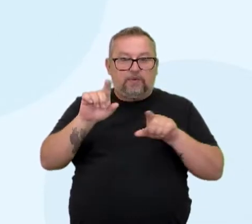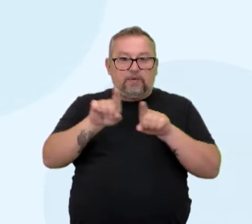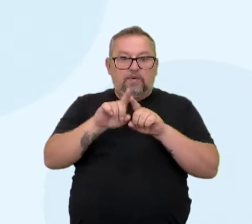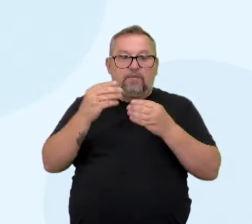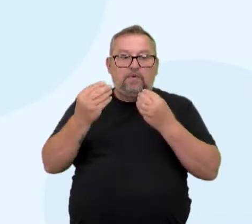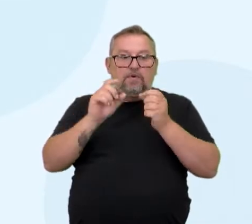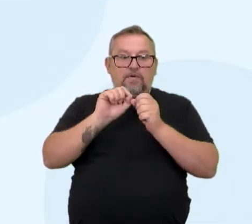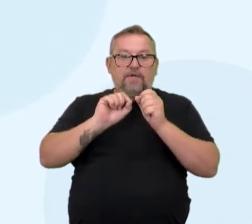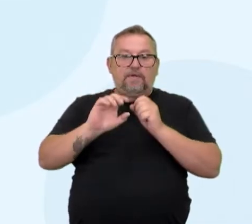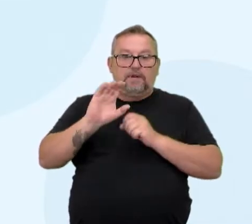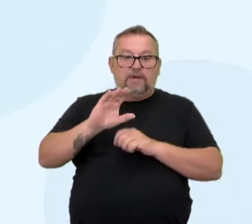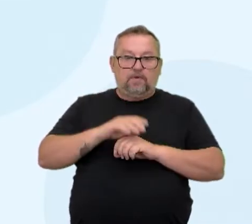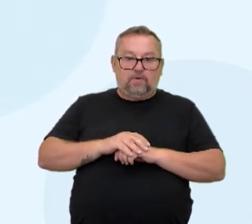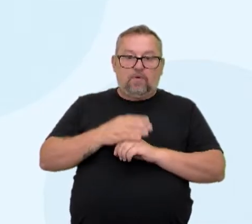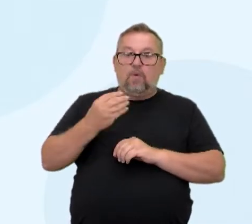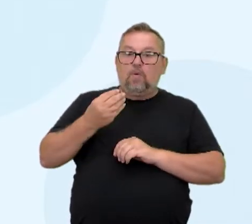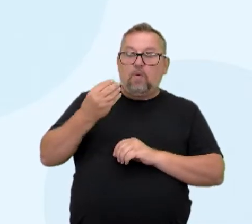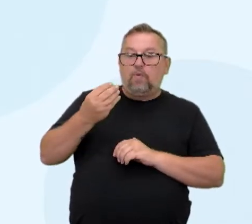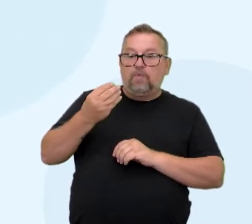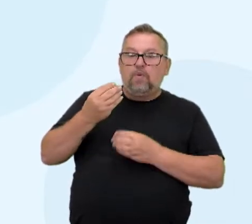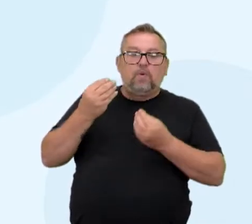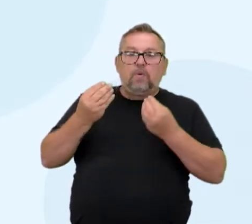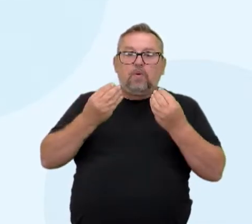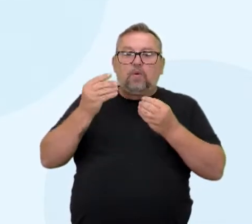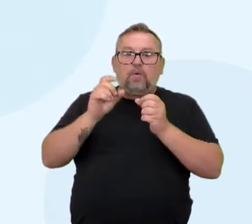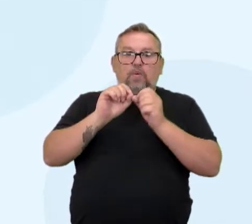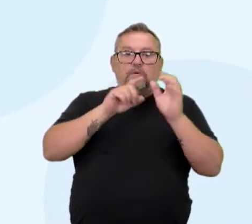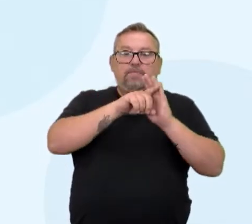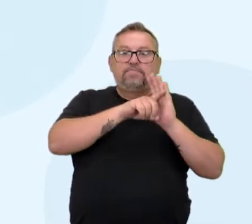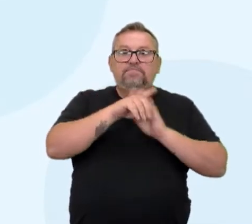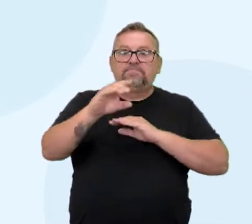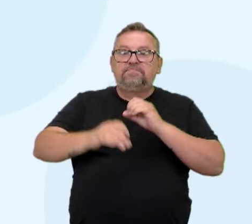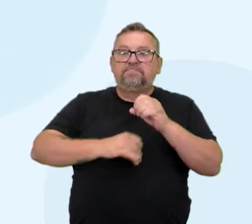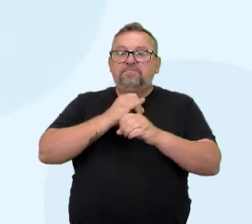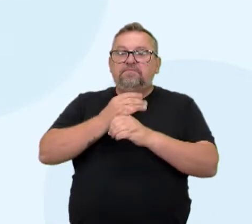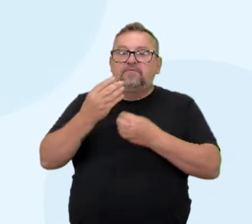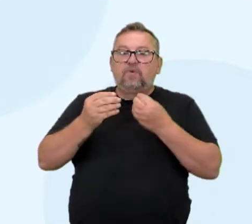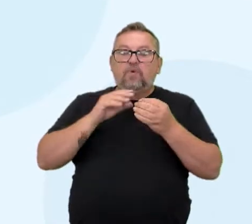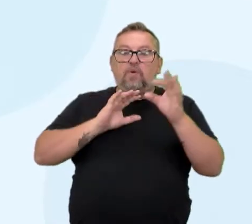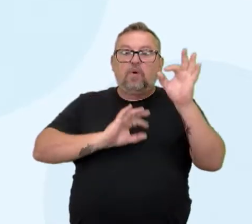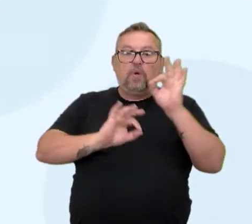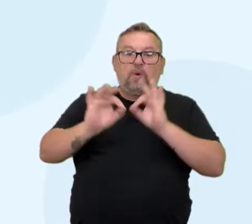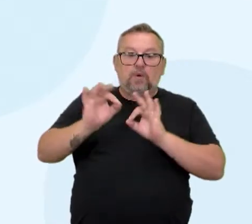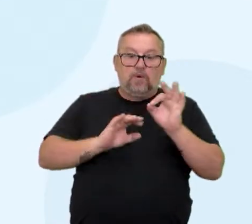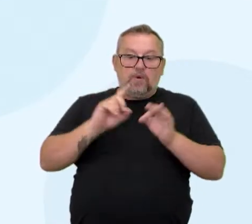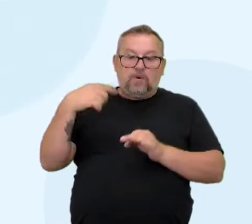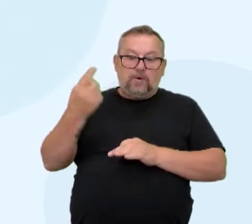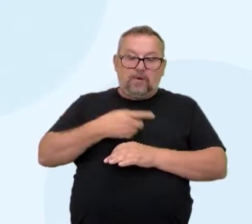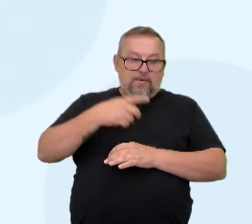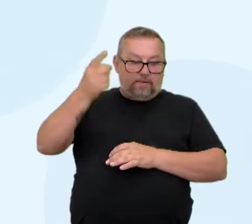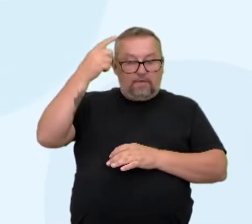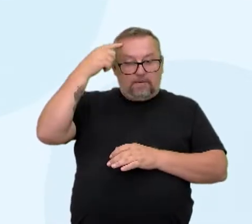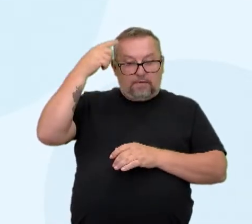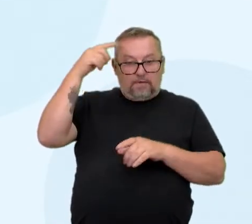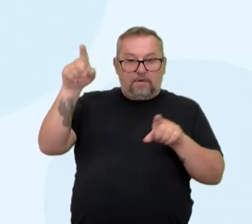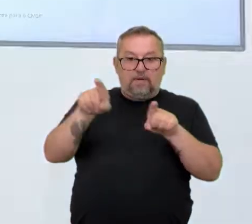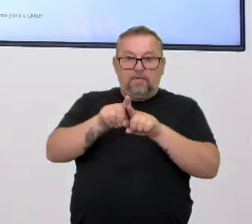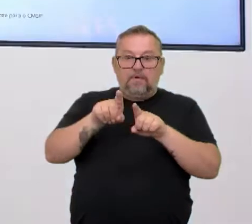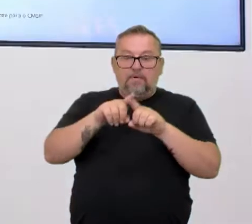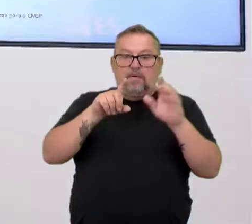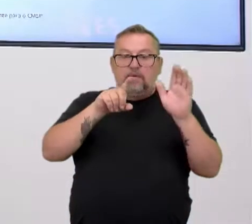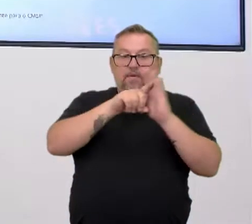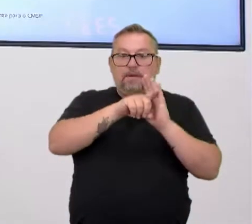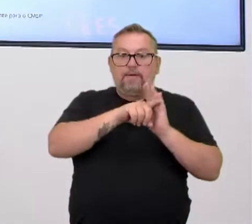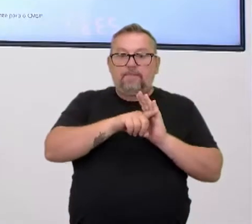vamos fazer isso, né? Como que a gente pesquisa na internet? Como que a gente organiza as nossas ideias para sair